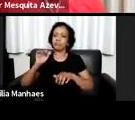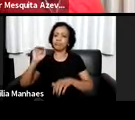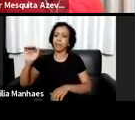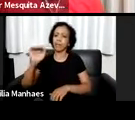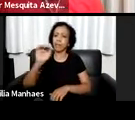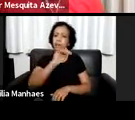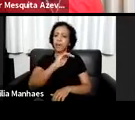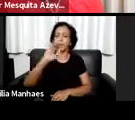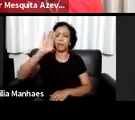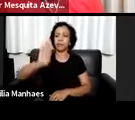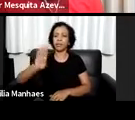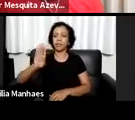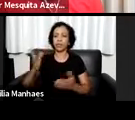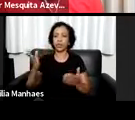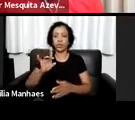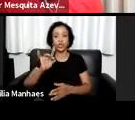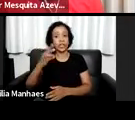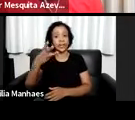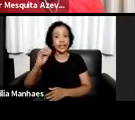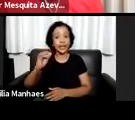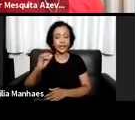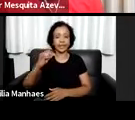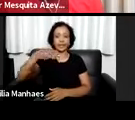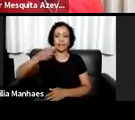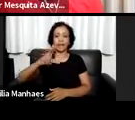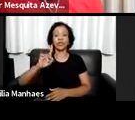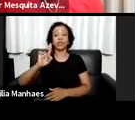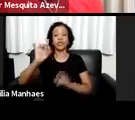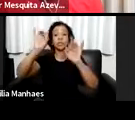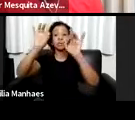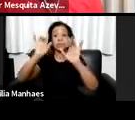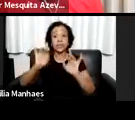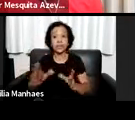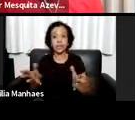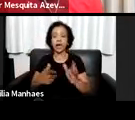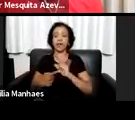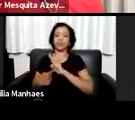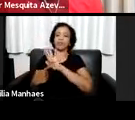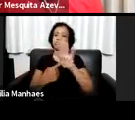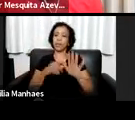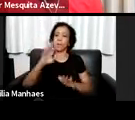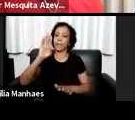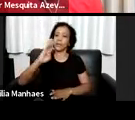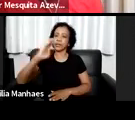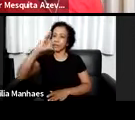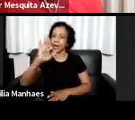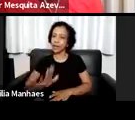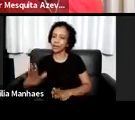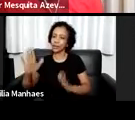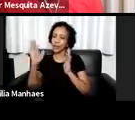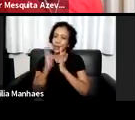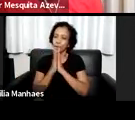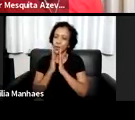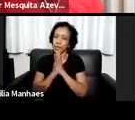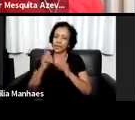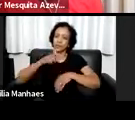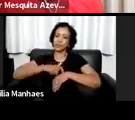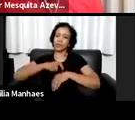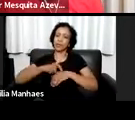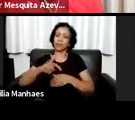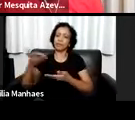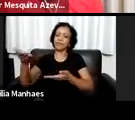dia 30 de março, um dia histórico para nós, 24 horas, juntamente com os batistas do mundo inteiro, orando neste momento. Boa noite,